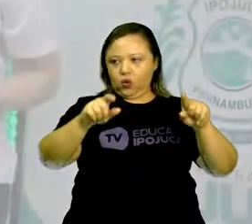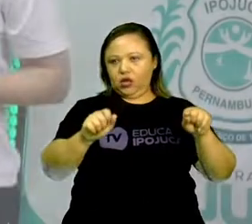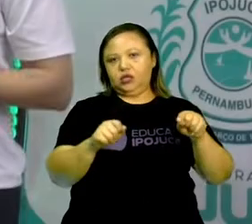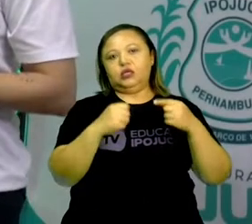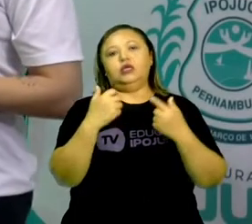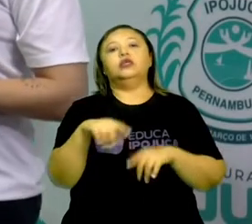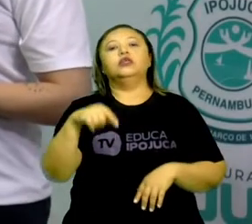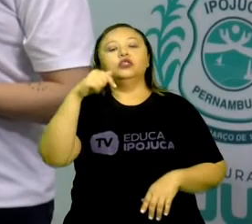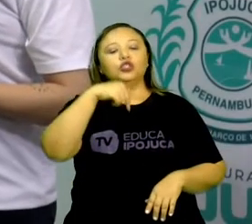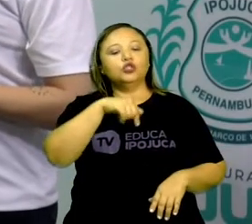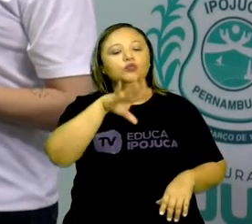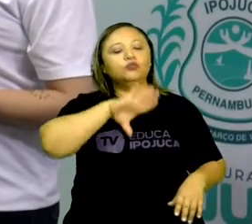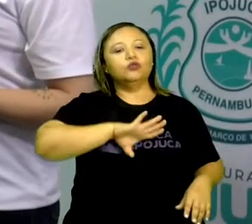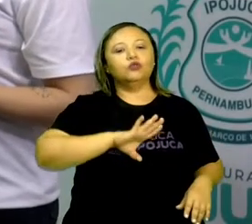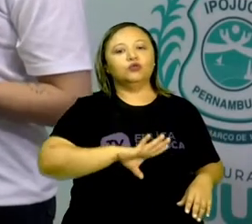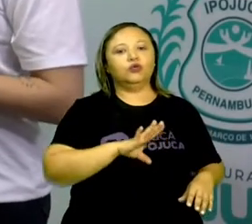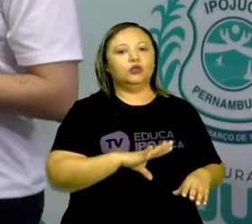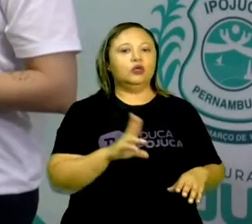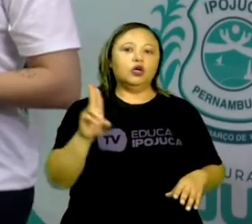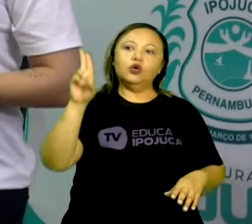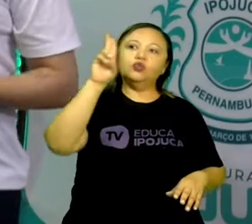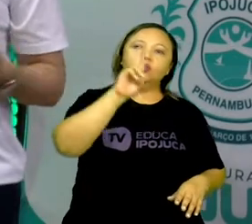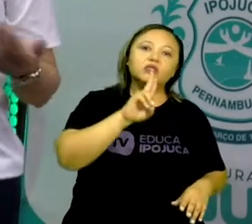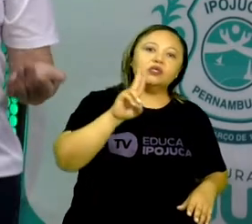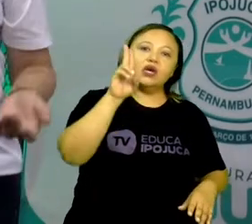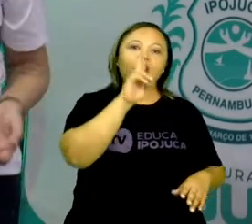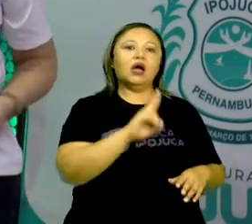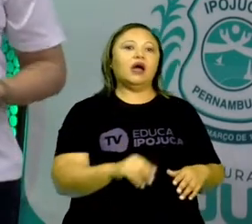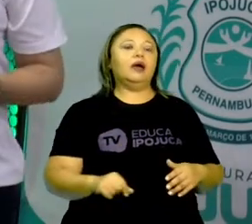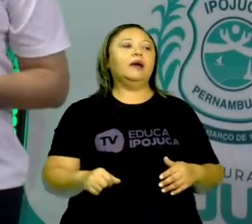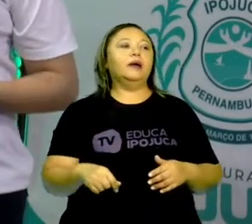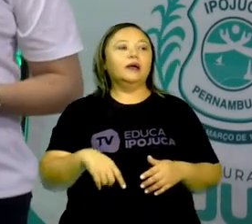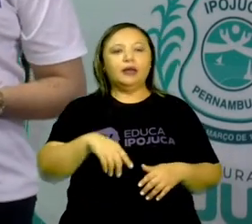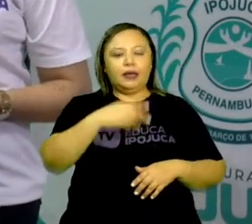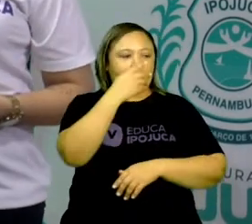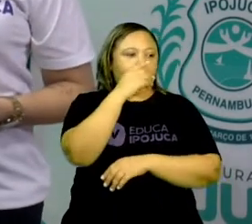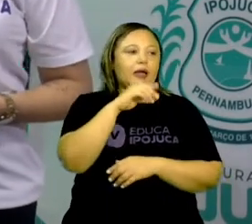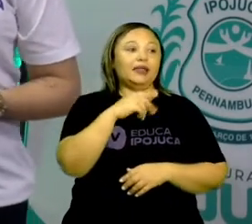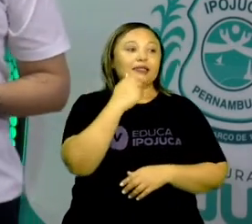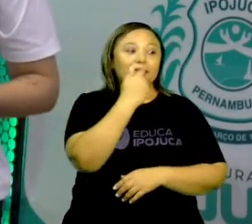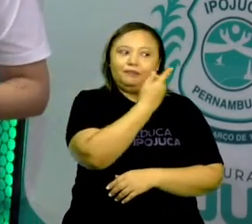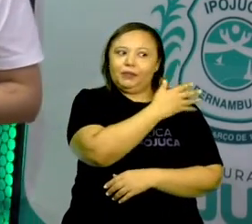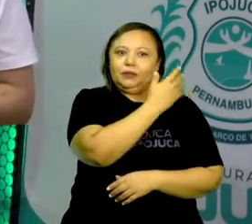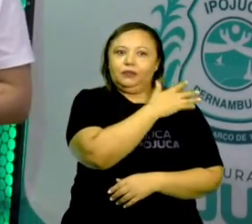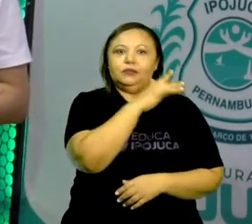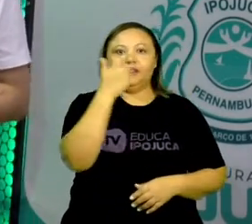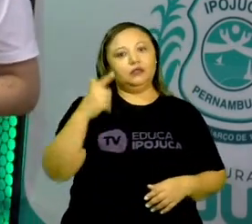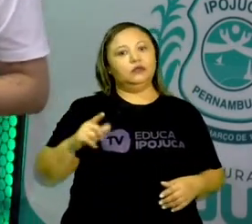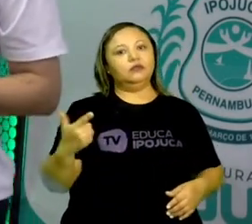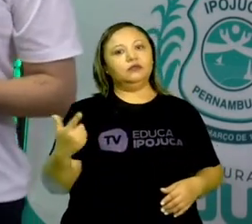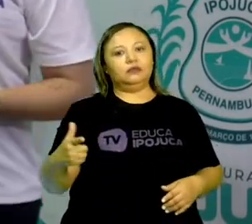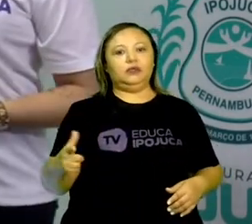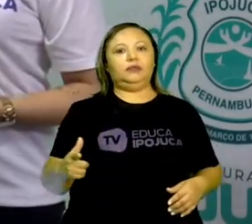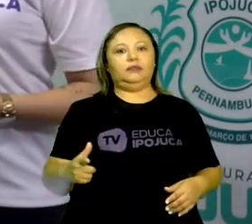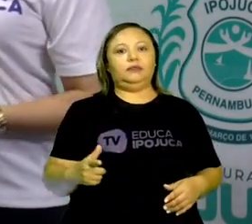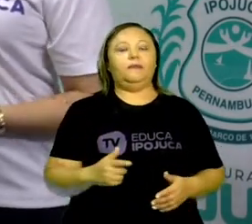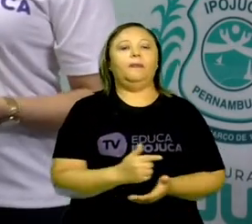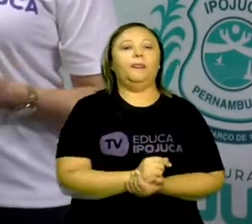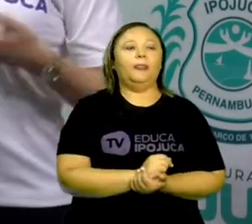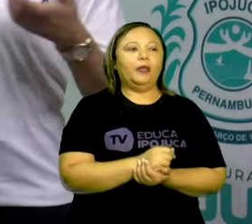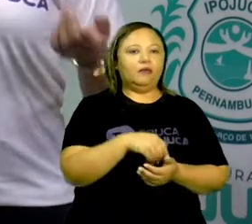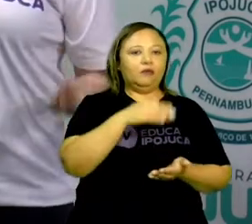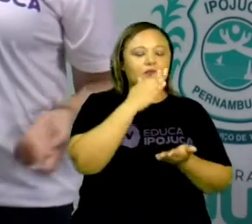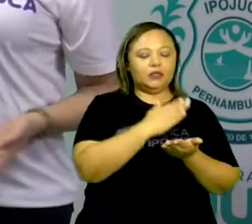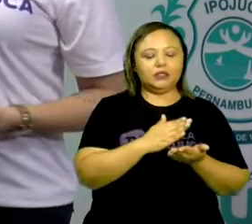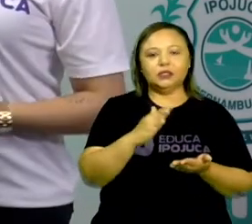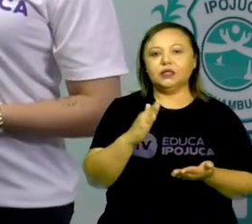e linguísticas, usar a língua com autonomia e sem preconceitos, ok? Então vamos conversar.